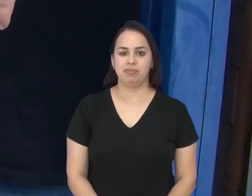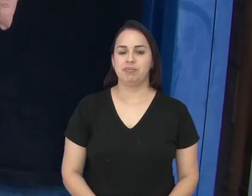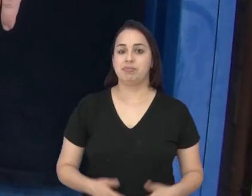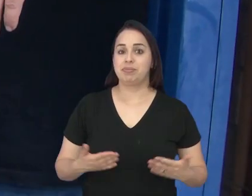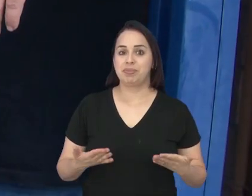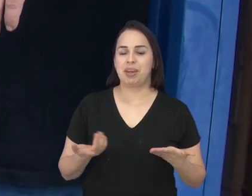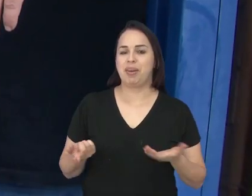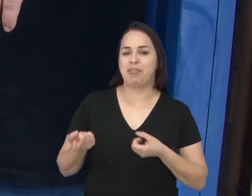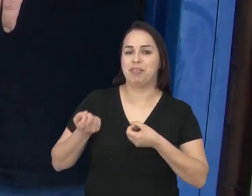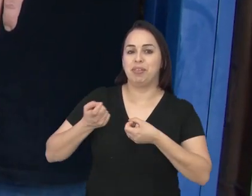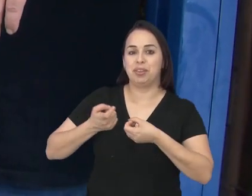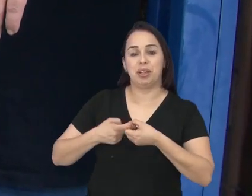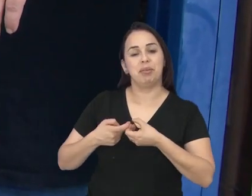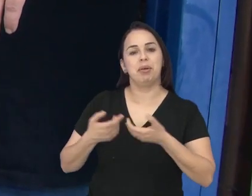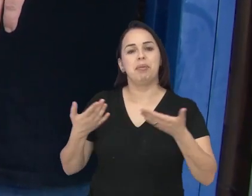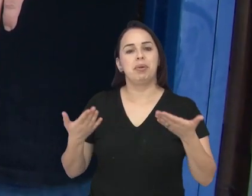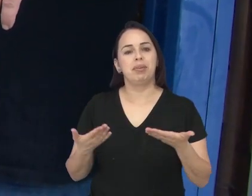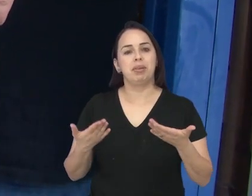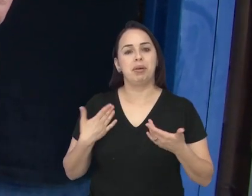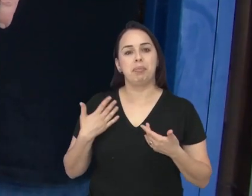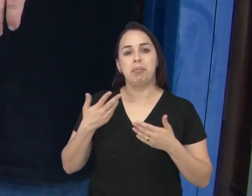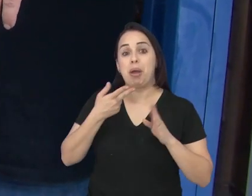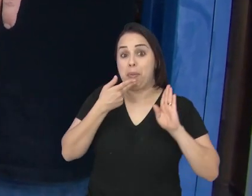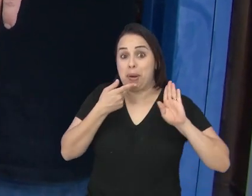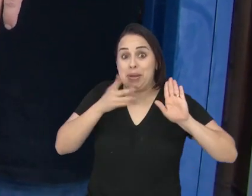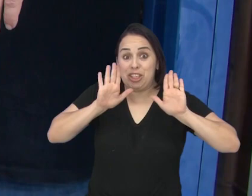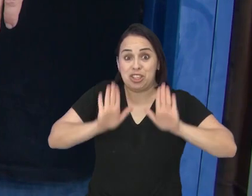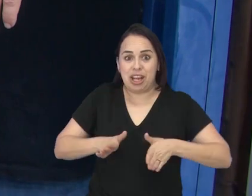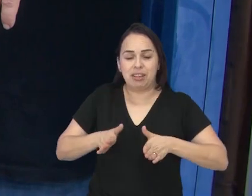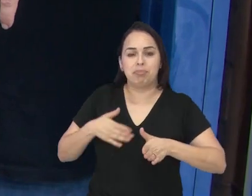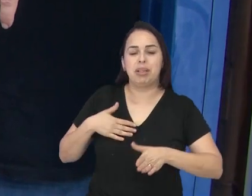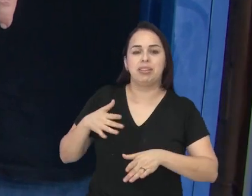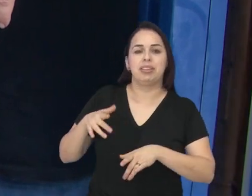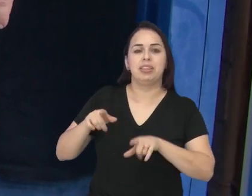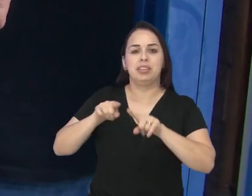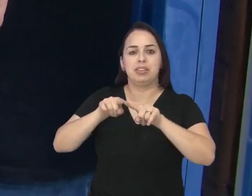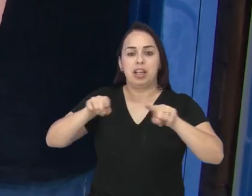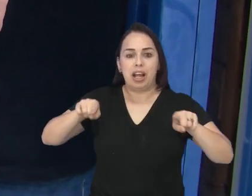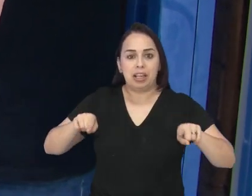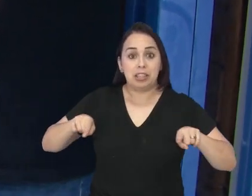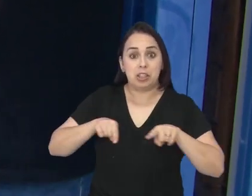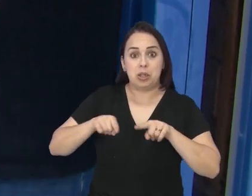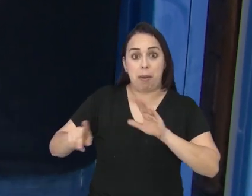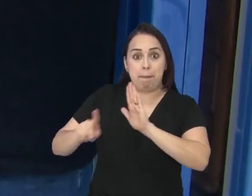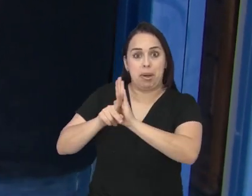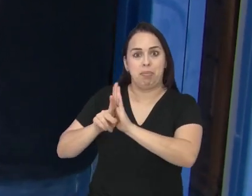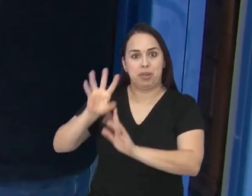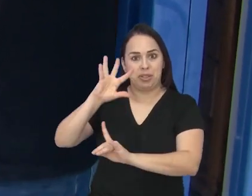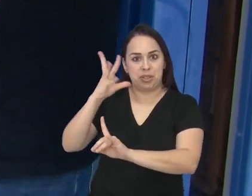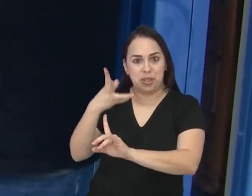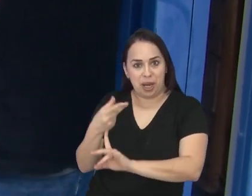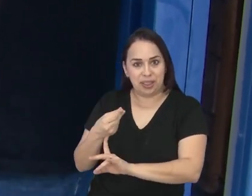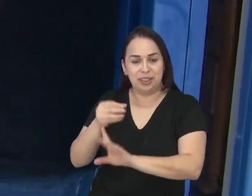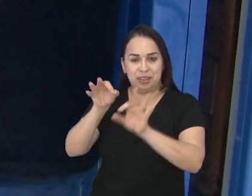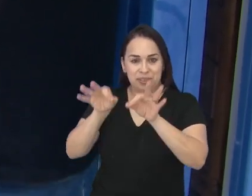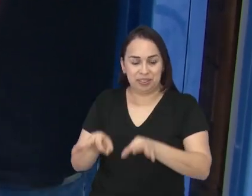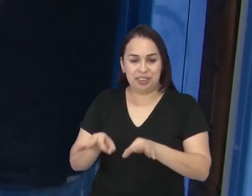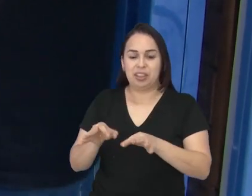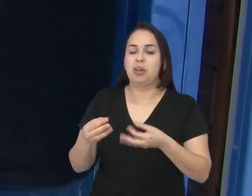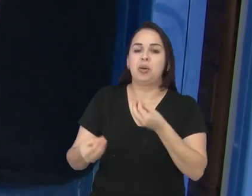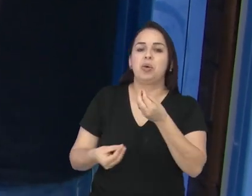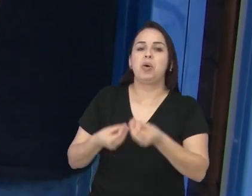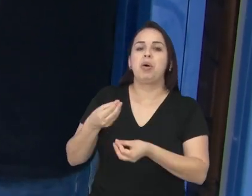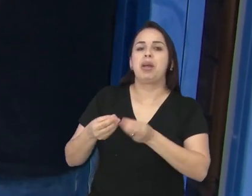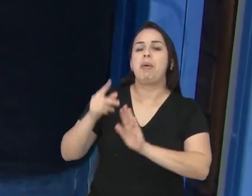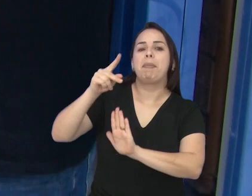A gente está de volta agora para, como eu prometi, falar sobre a residência artística que tem aqui. Residência artística, eu falei... Certinho, isso mesmo. E como que é